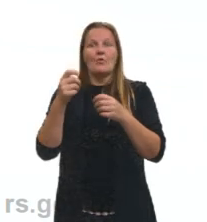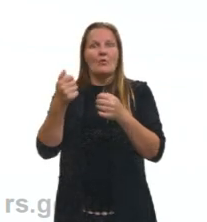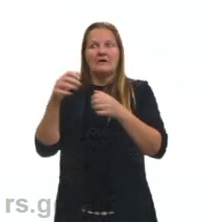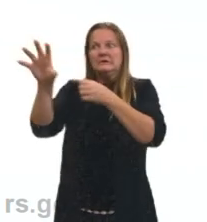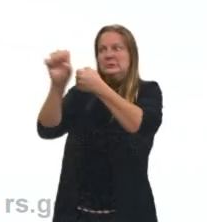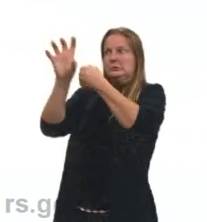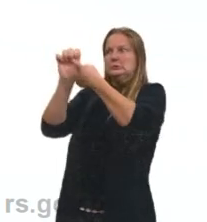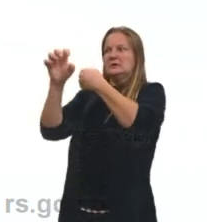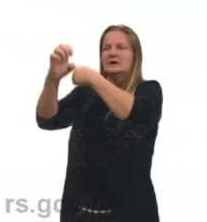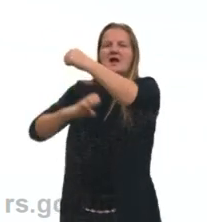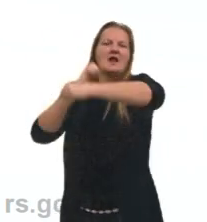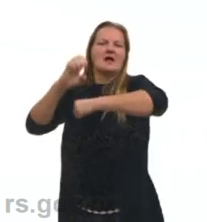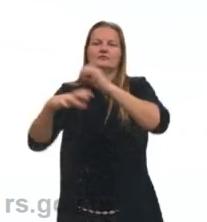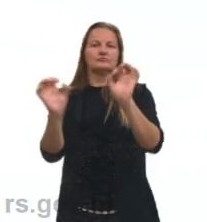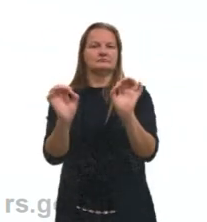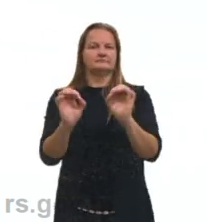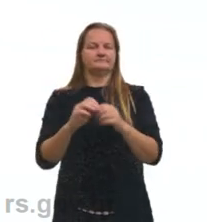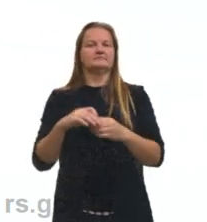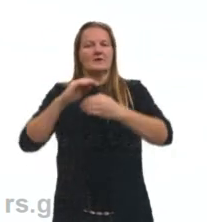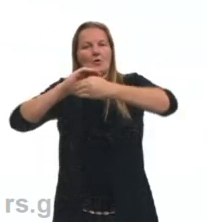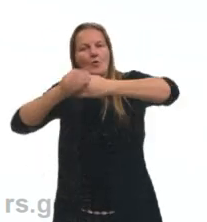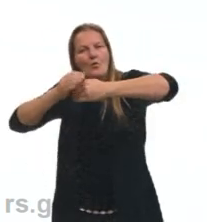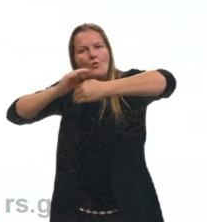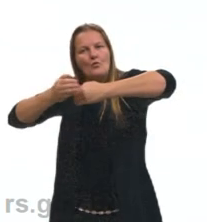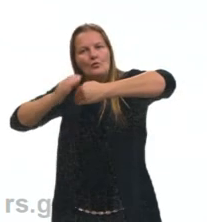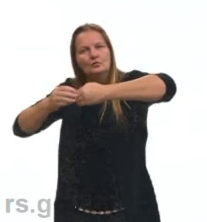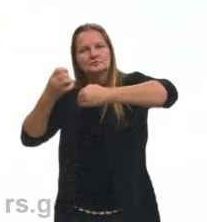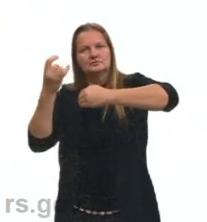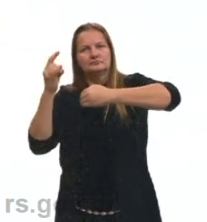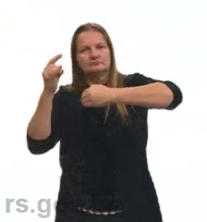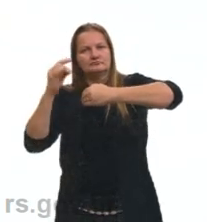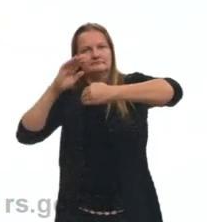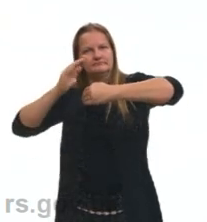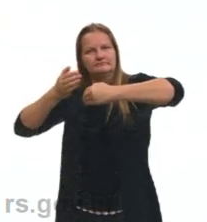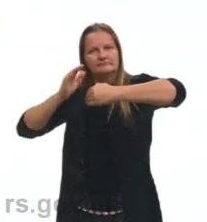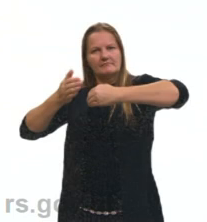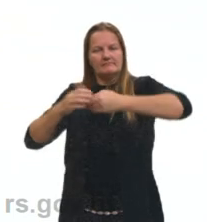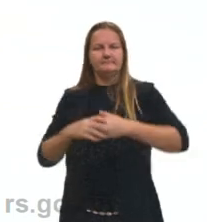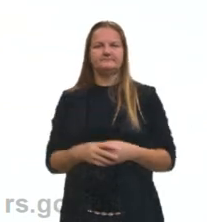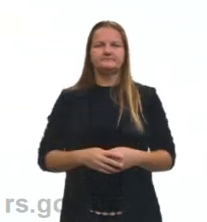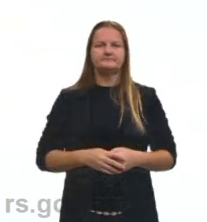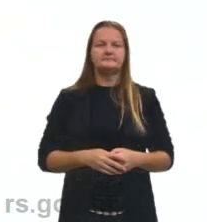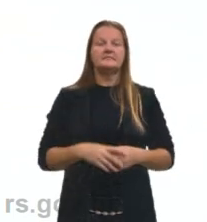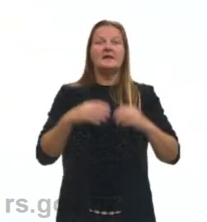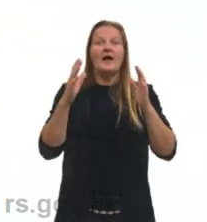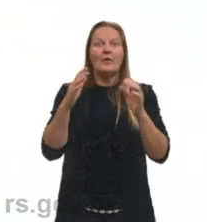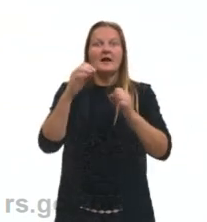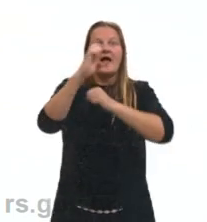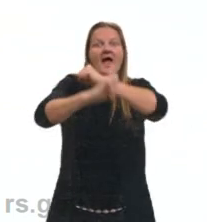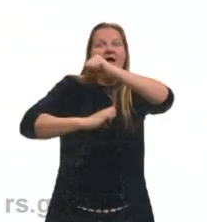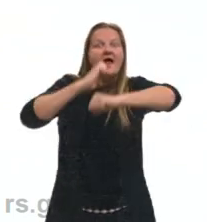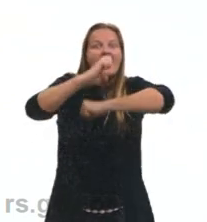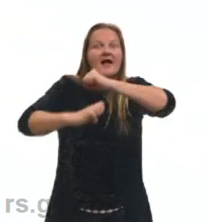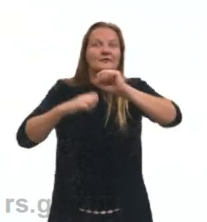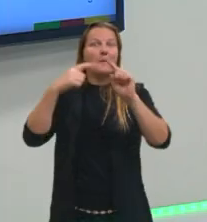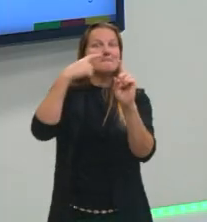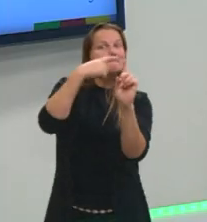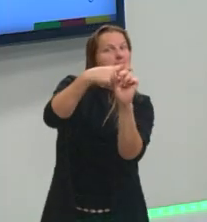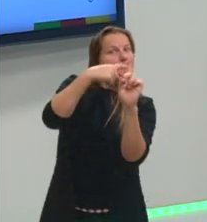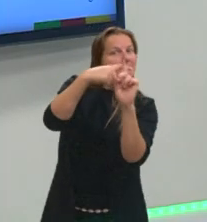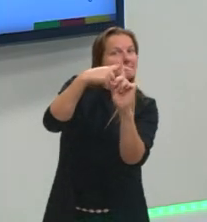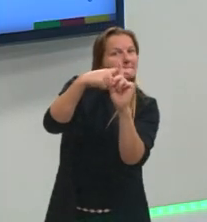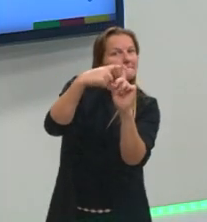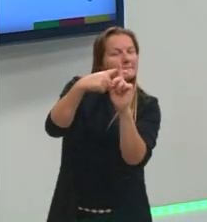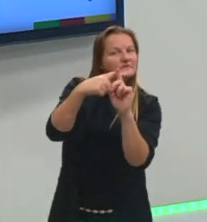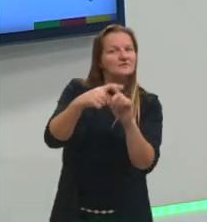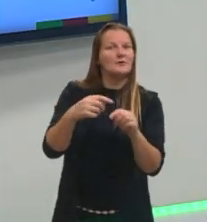pelos elétrons compartilhados na última camada já eletropositividade que uma característica